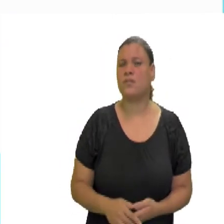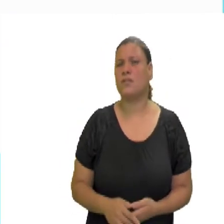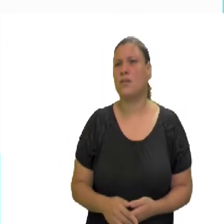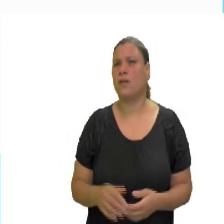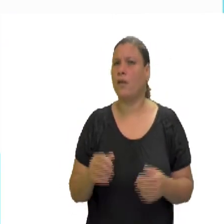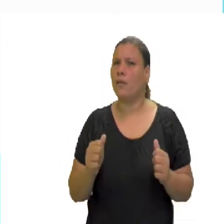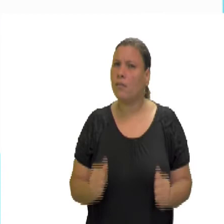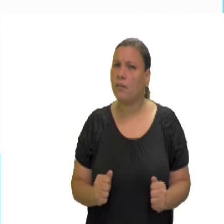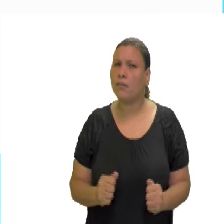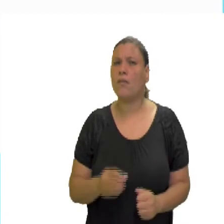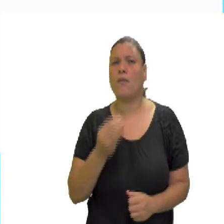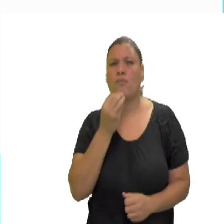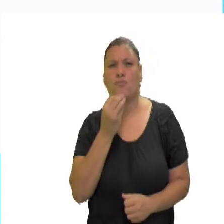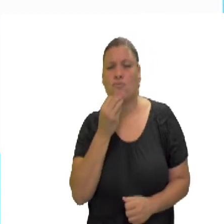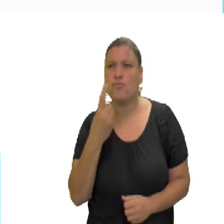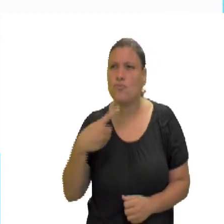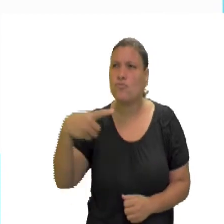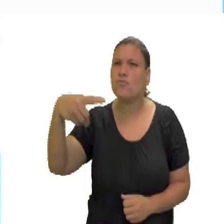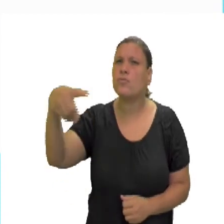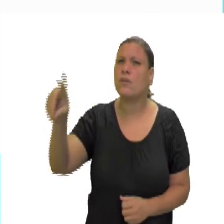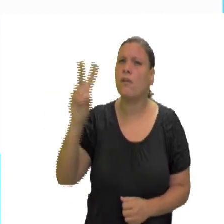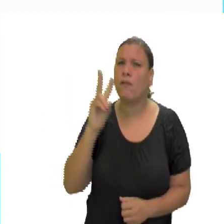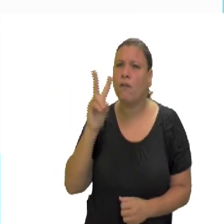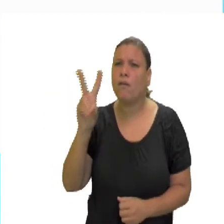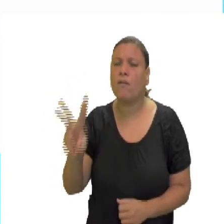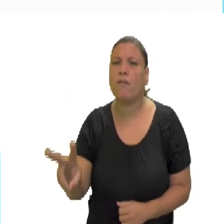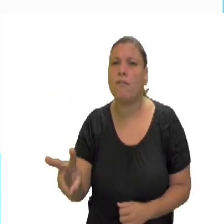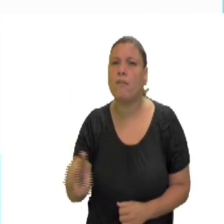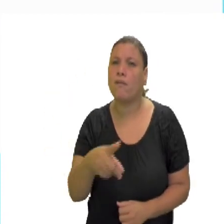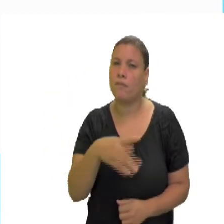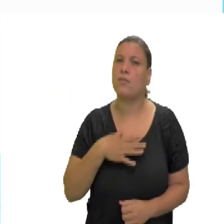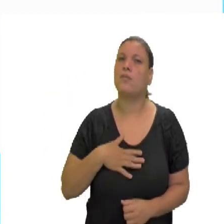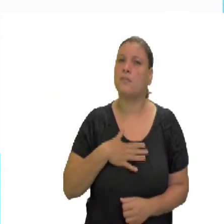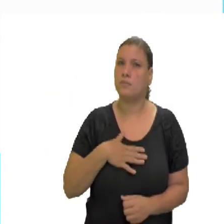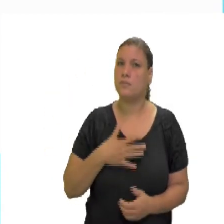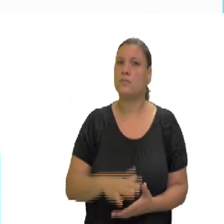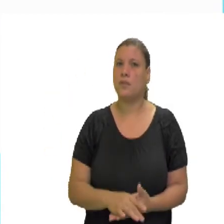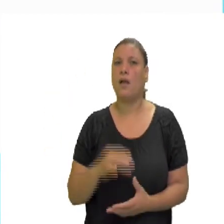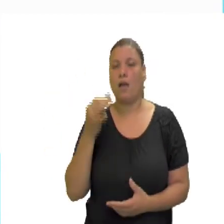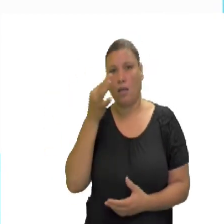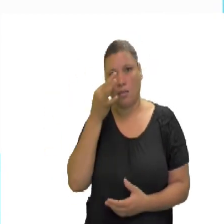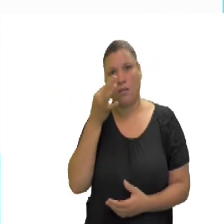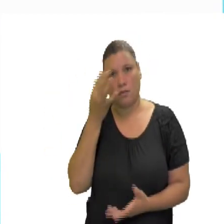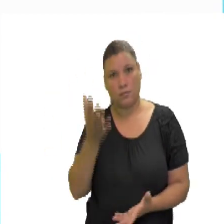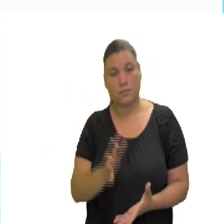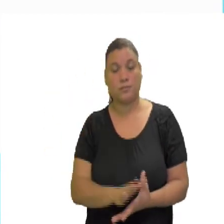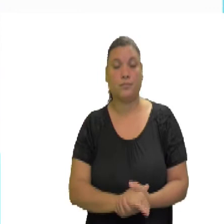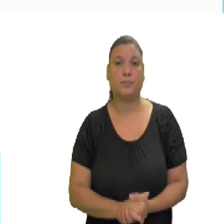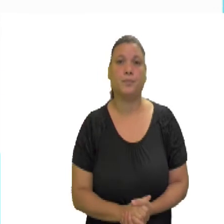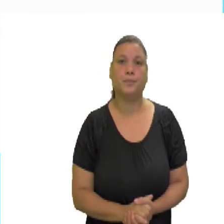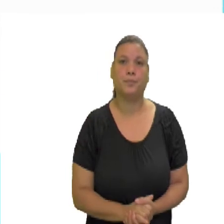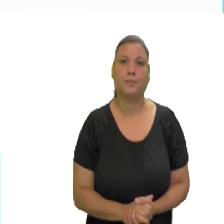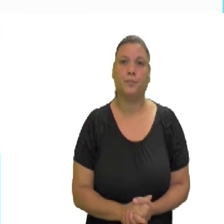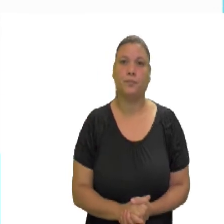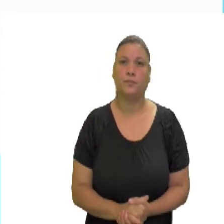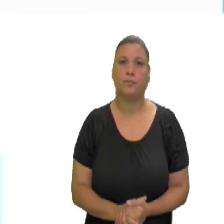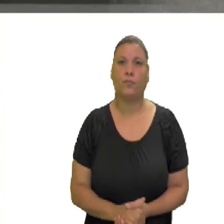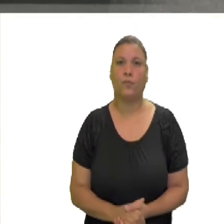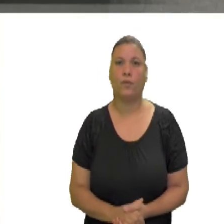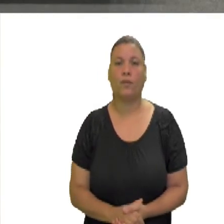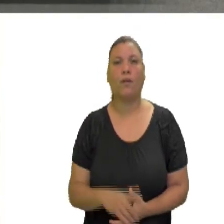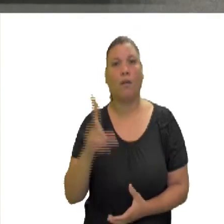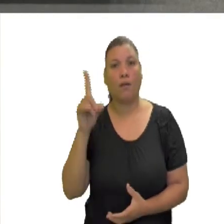trilha, quem gosta de bicicleta, quem gosta de aventura, e virou uma forma